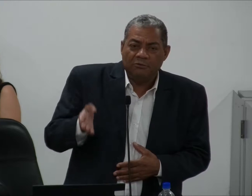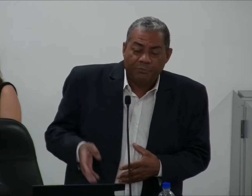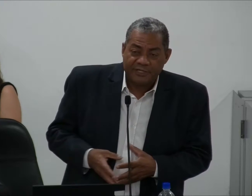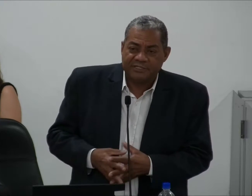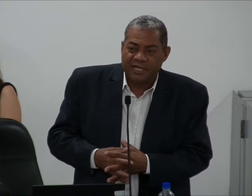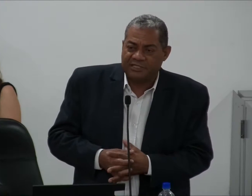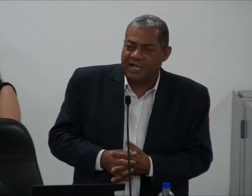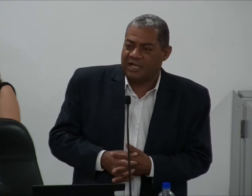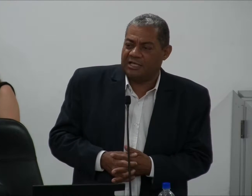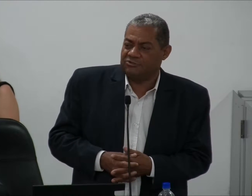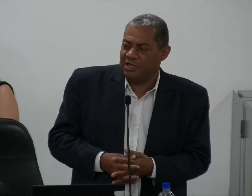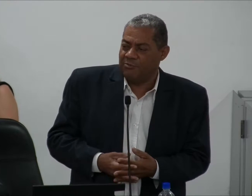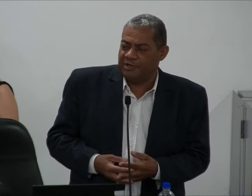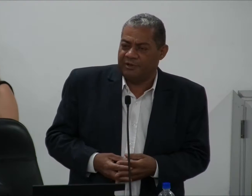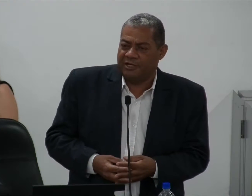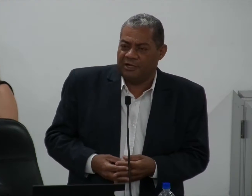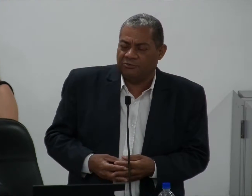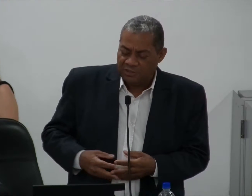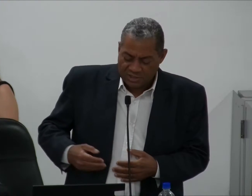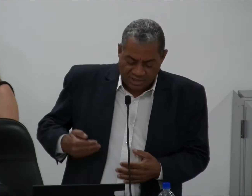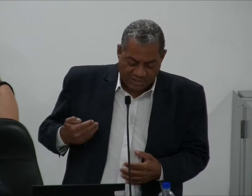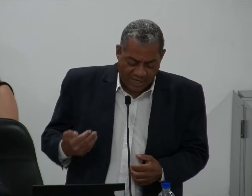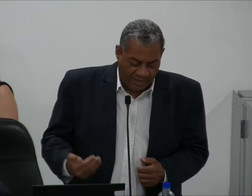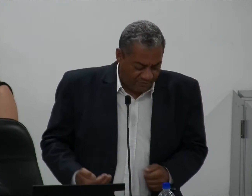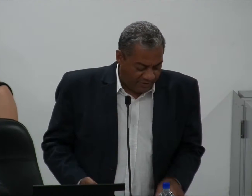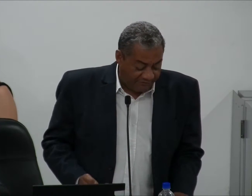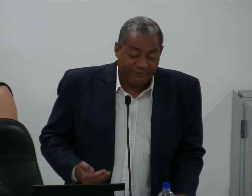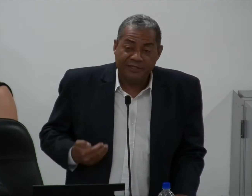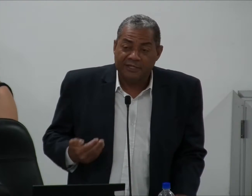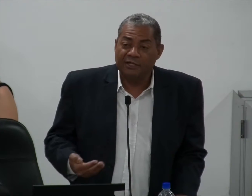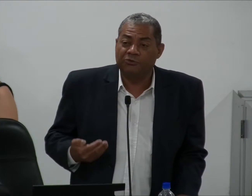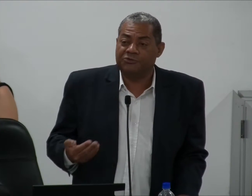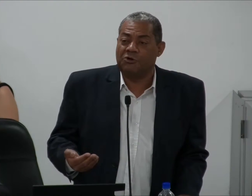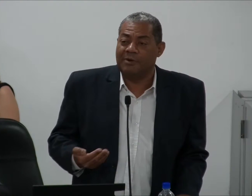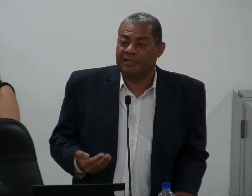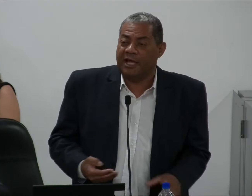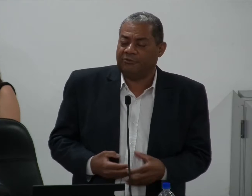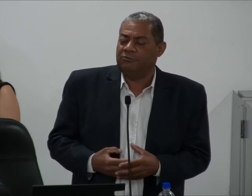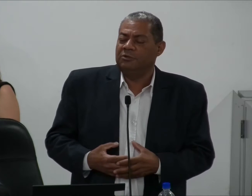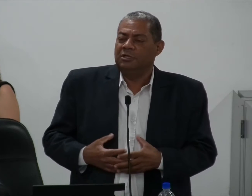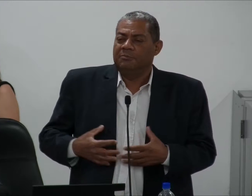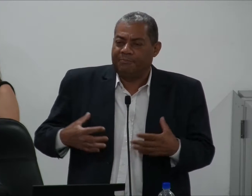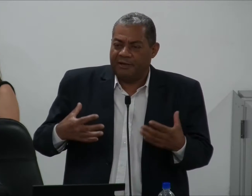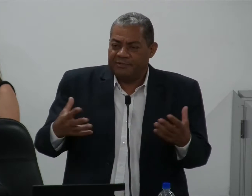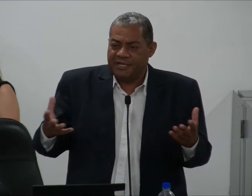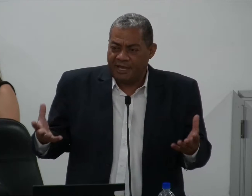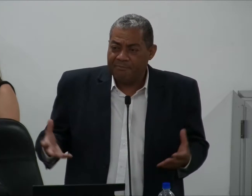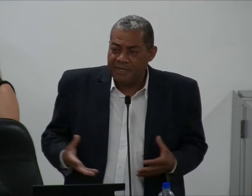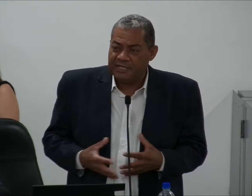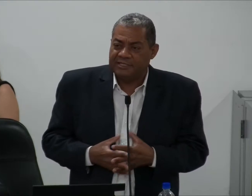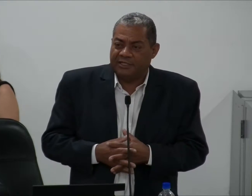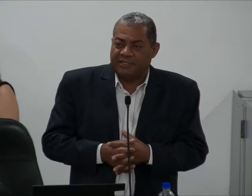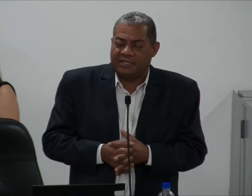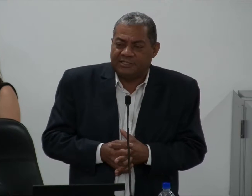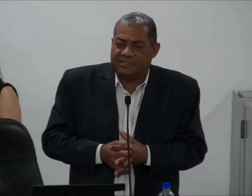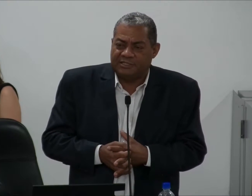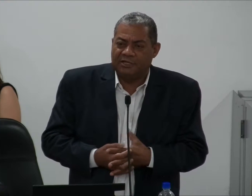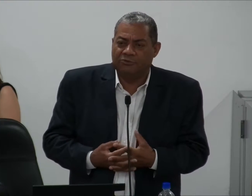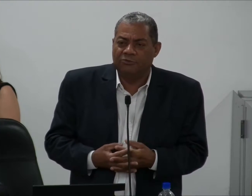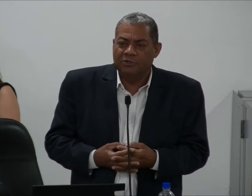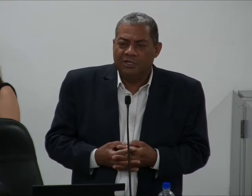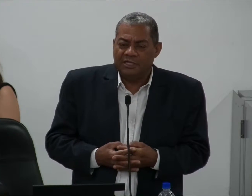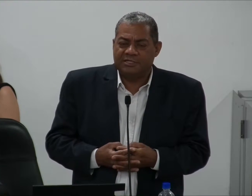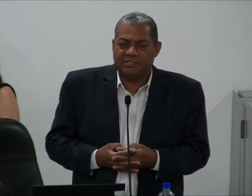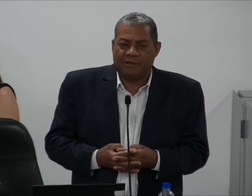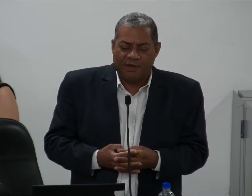parabenizar o presidente da Casa, José Roberto Bernardo, que está findando o seu mandato, parabenizar a mesa que está